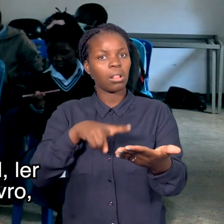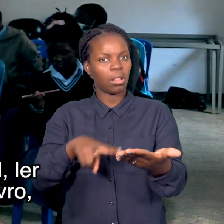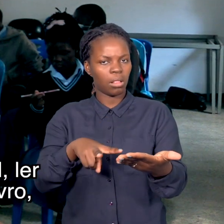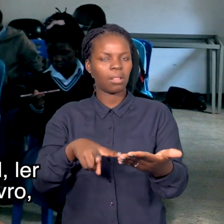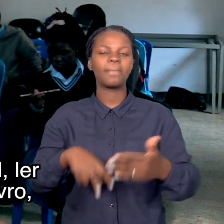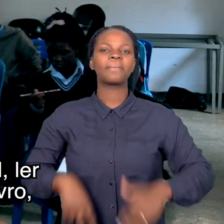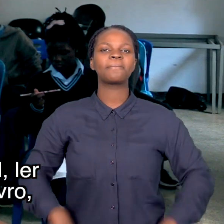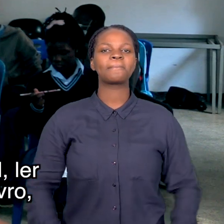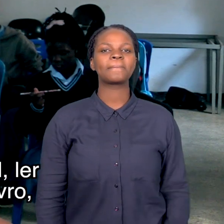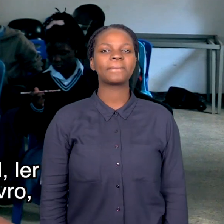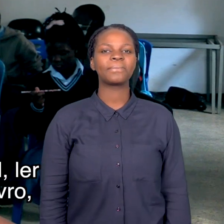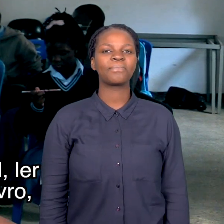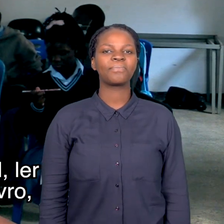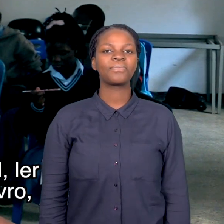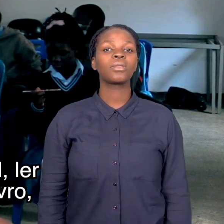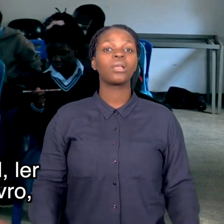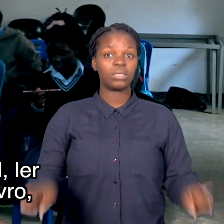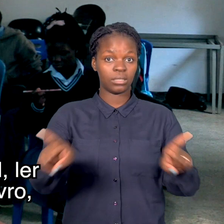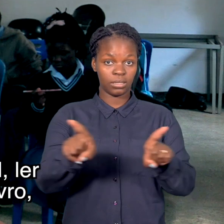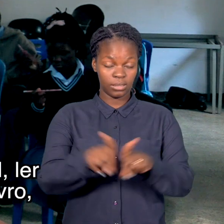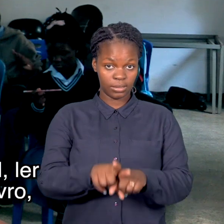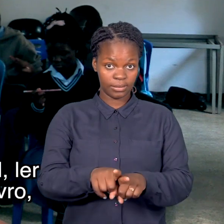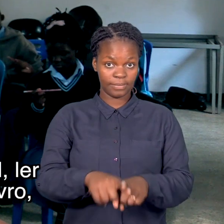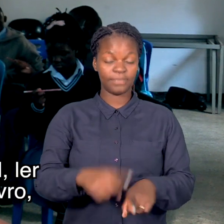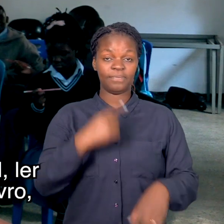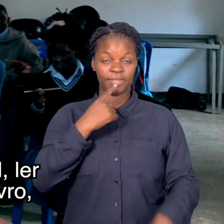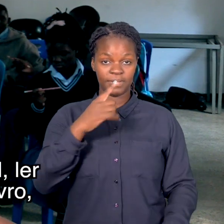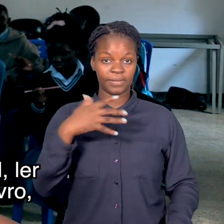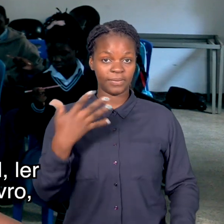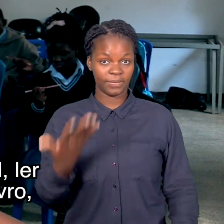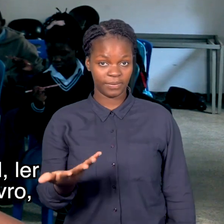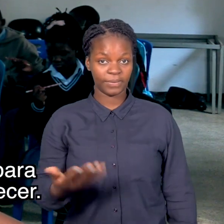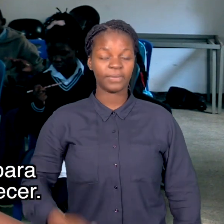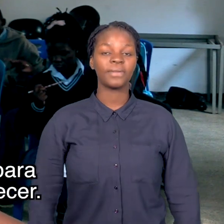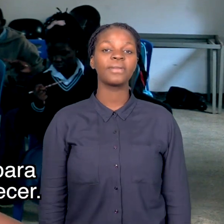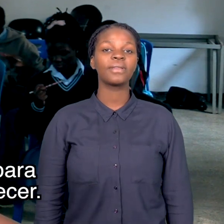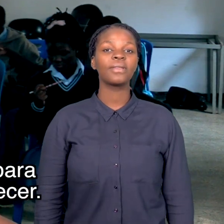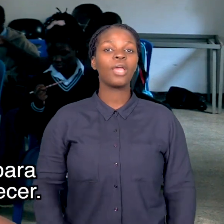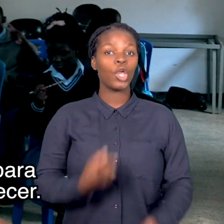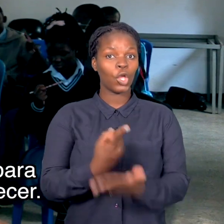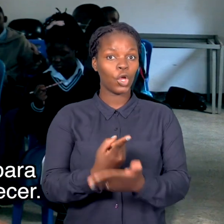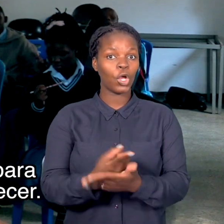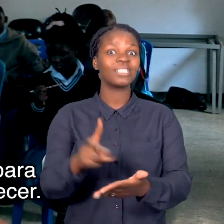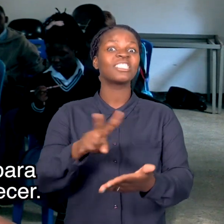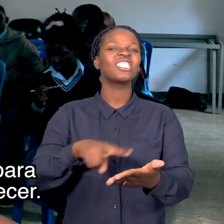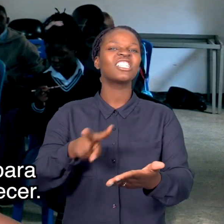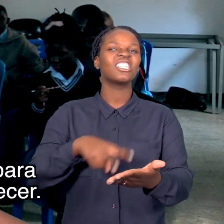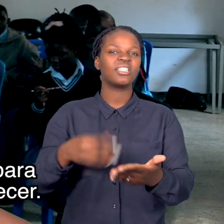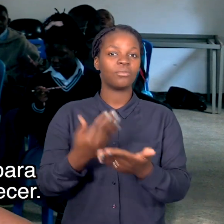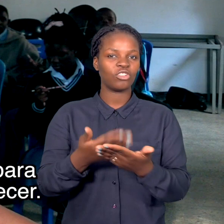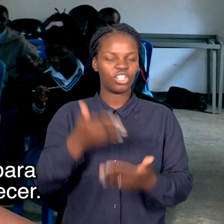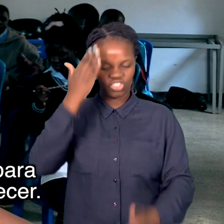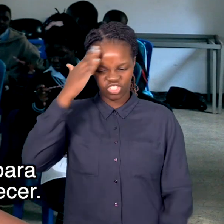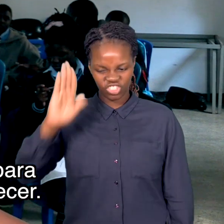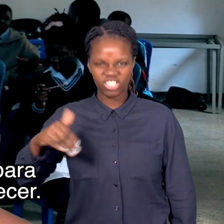ler no caderno, ler no livro. Também disseram que